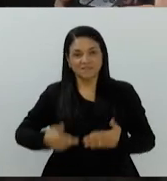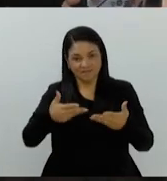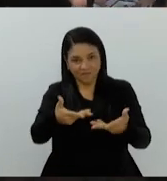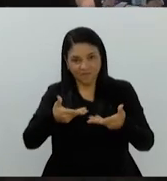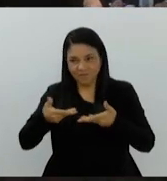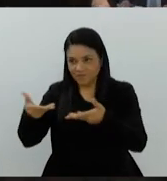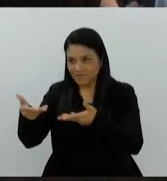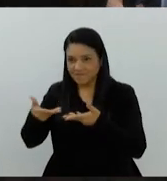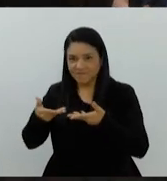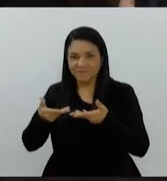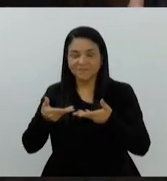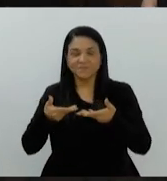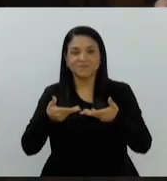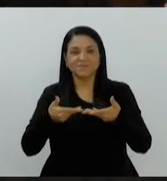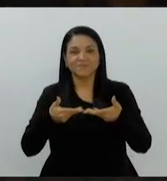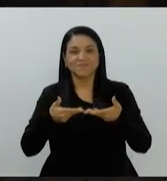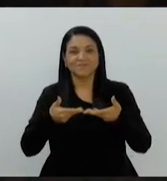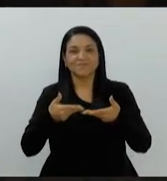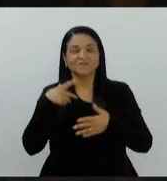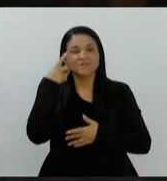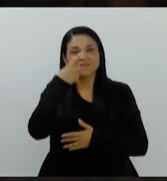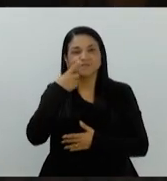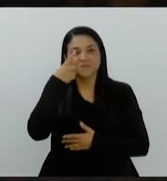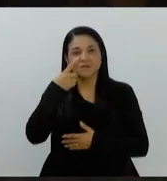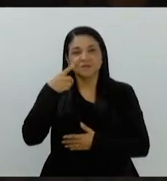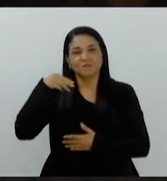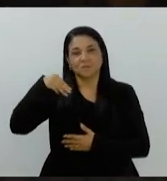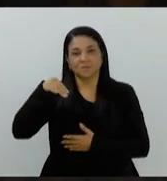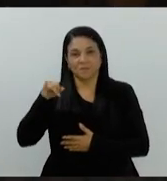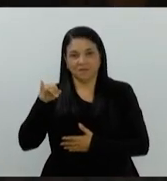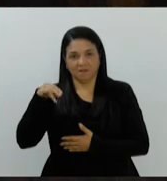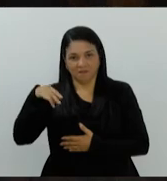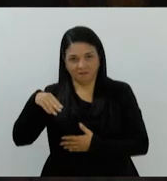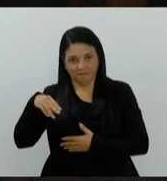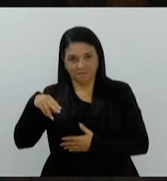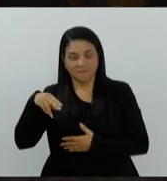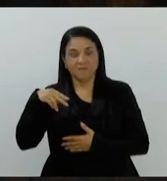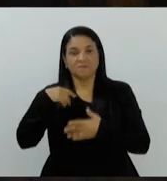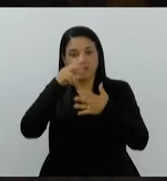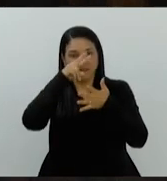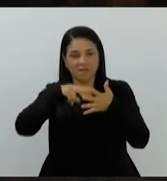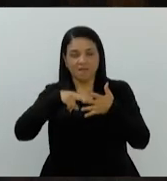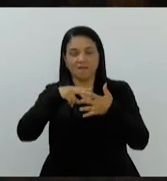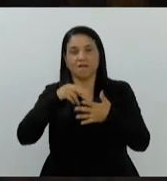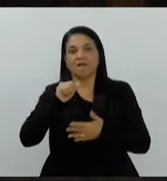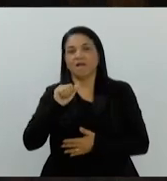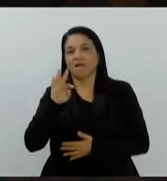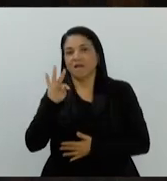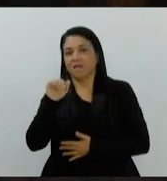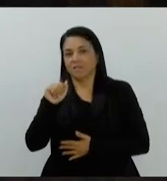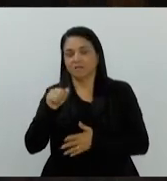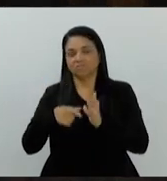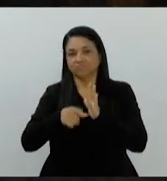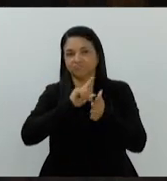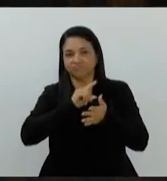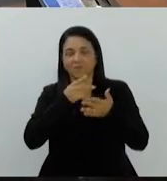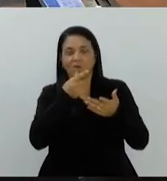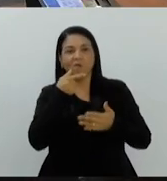convida o deputado Carlos Mink, por gentileza, para fazer a leitura da ata da sessão